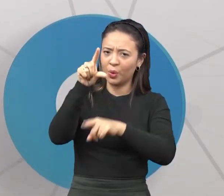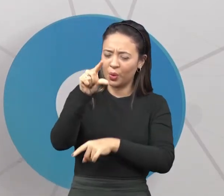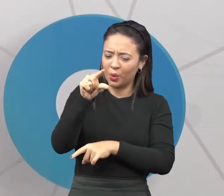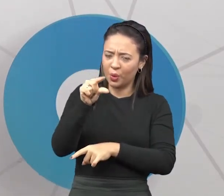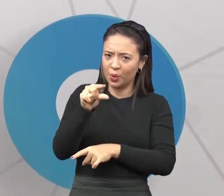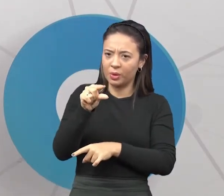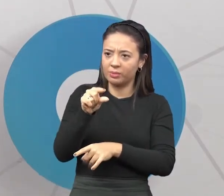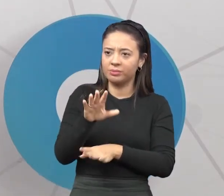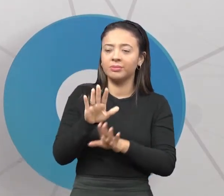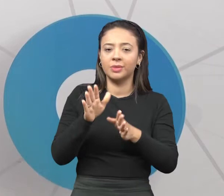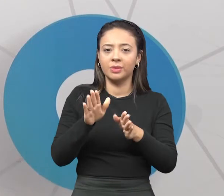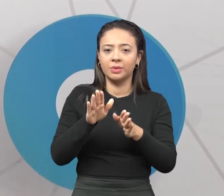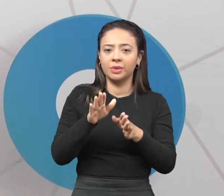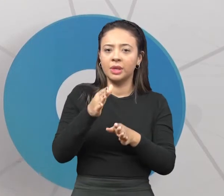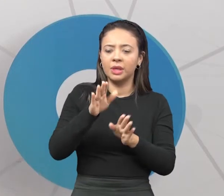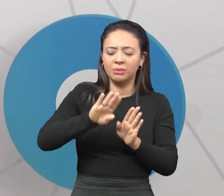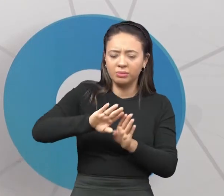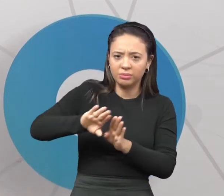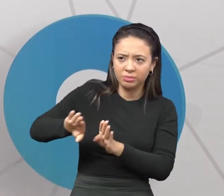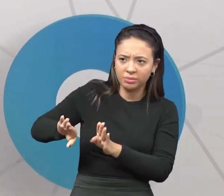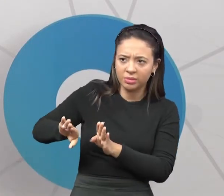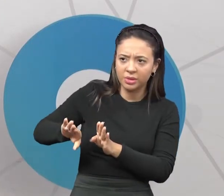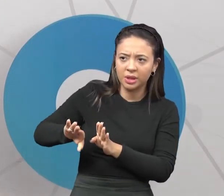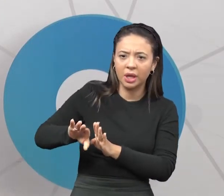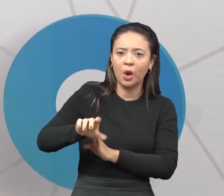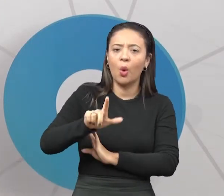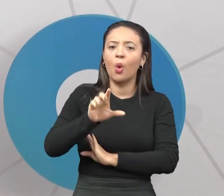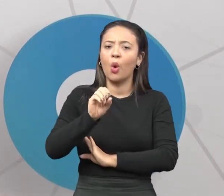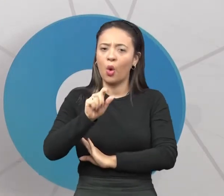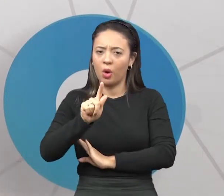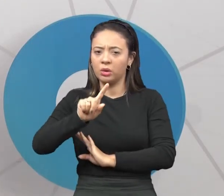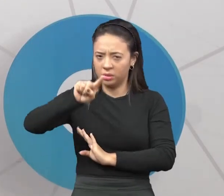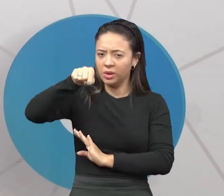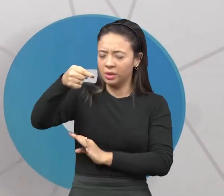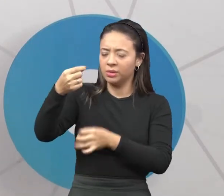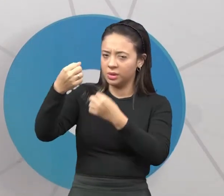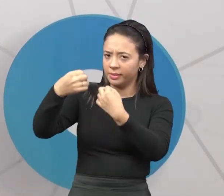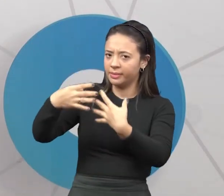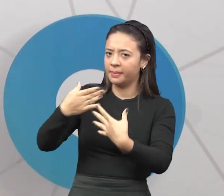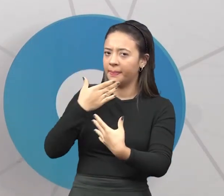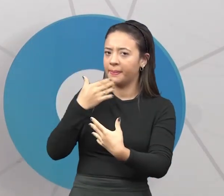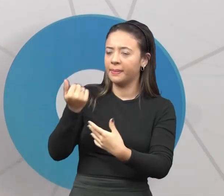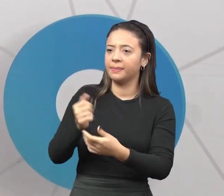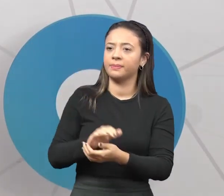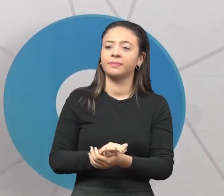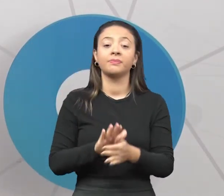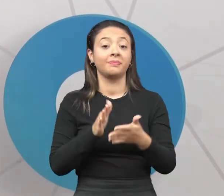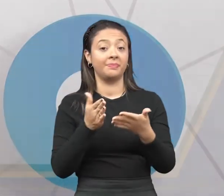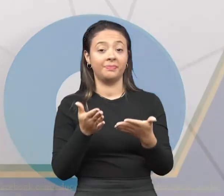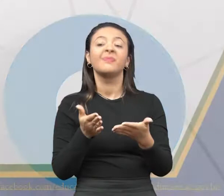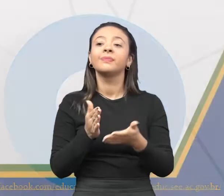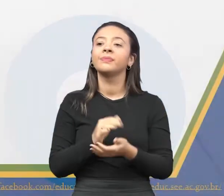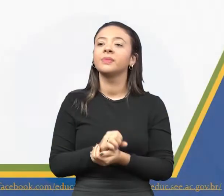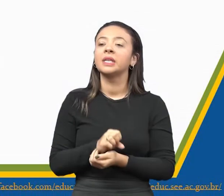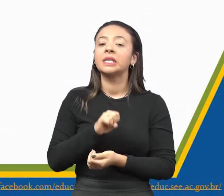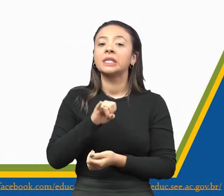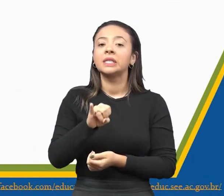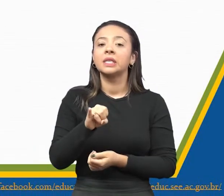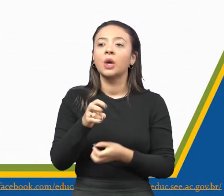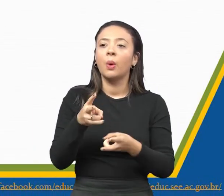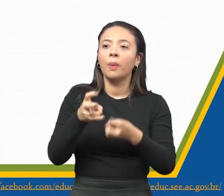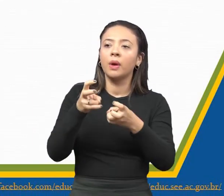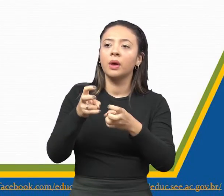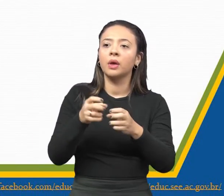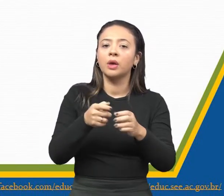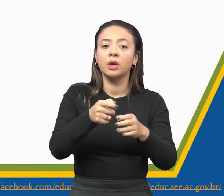essa parte dos logaritmos de 3 e de 11 para depois, vamos deixar reservado. Então, olha só, se eu retiro a minha